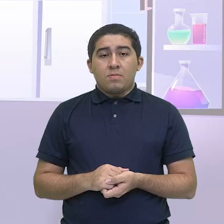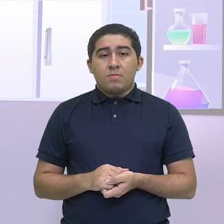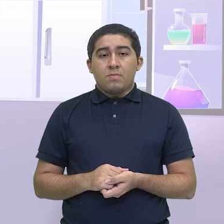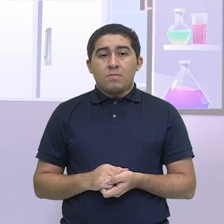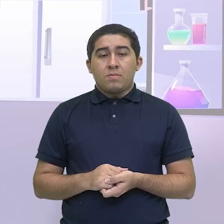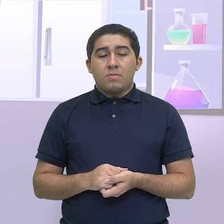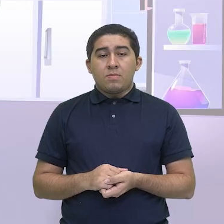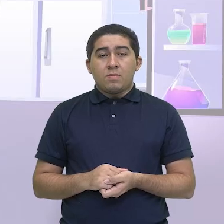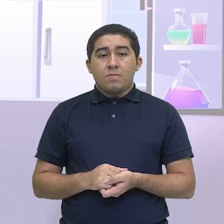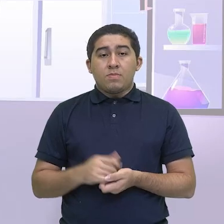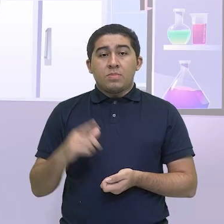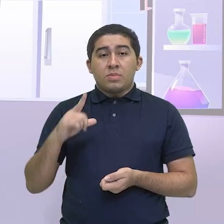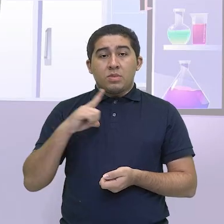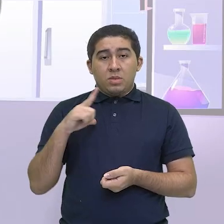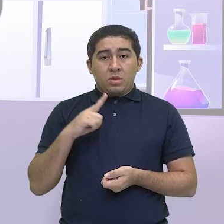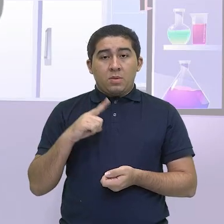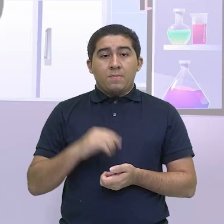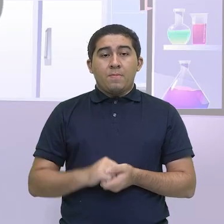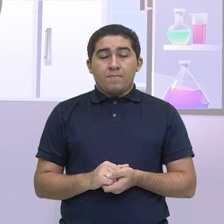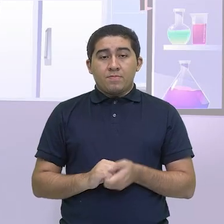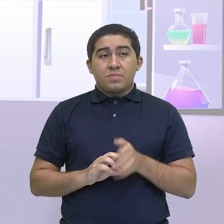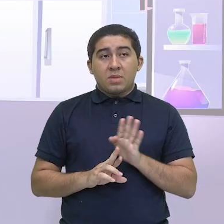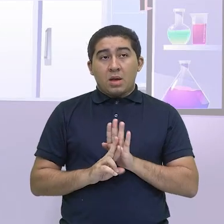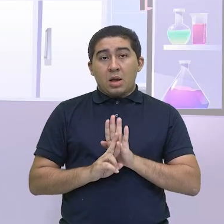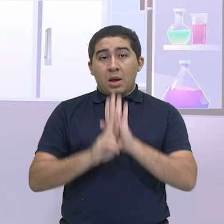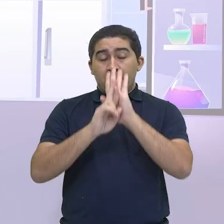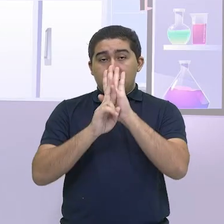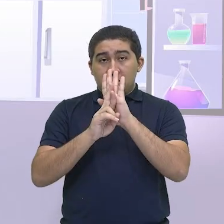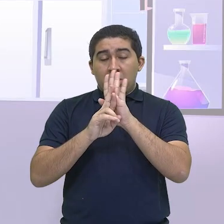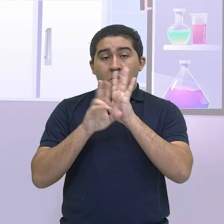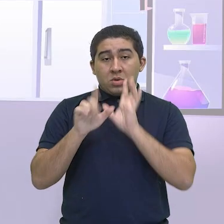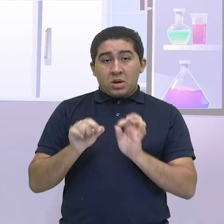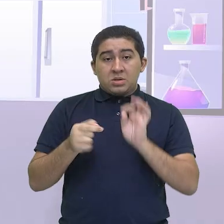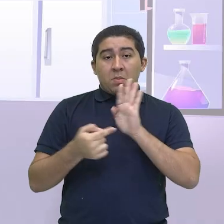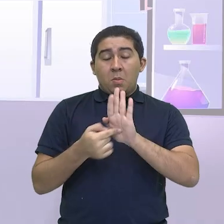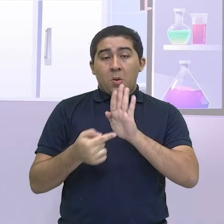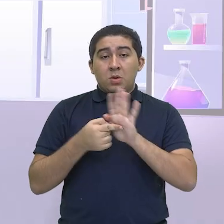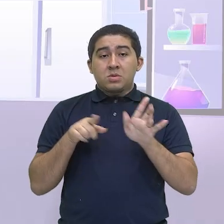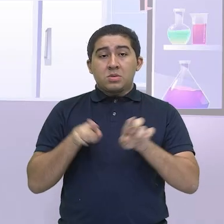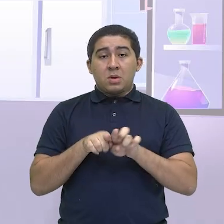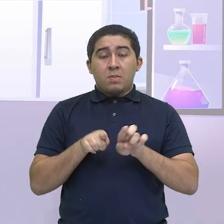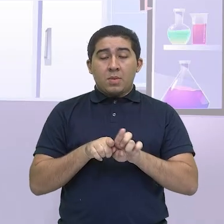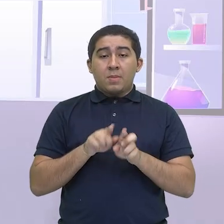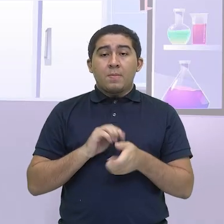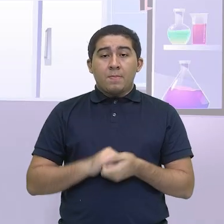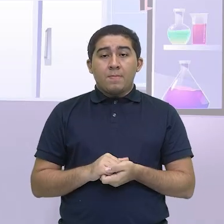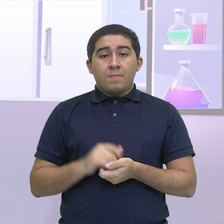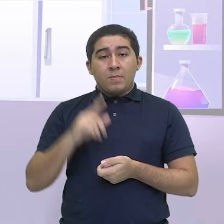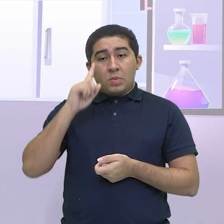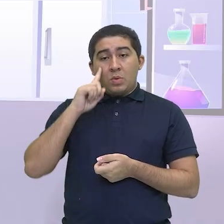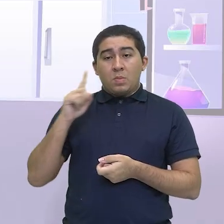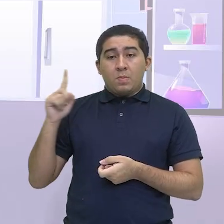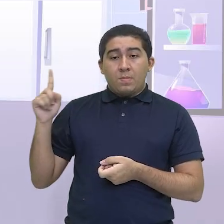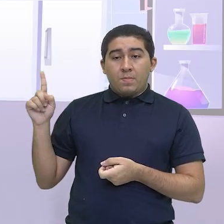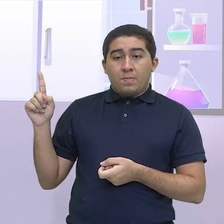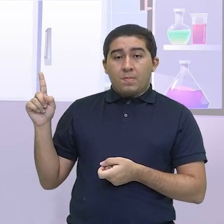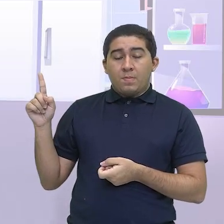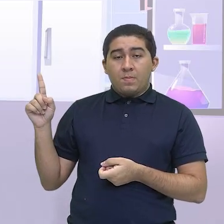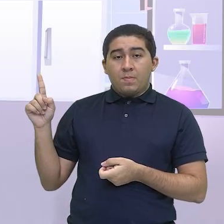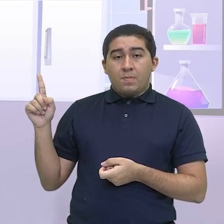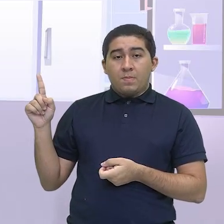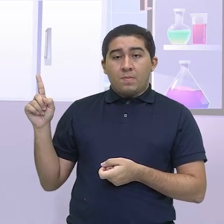né, dessa reação que a gente acabou de ver, que é, aqui eu tenho o